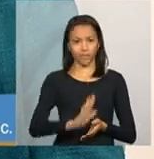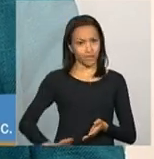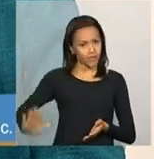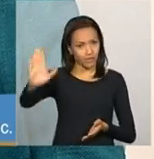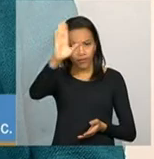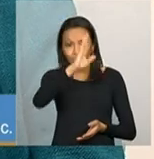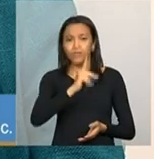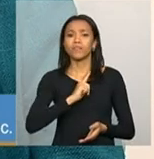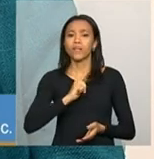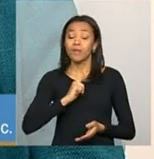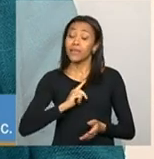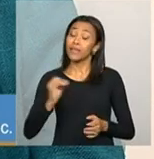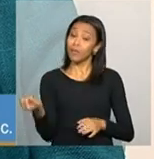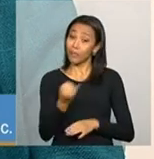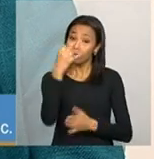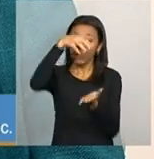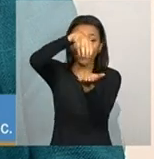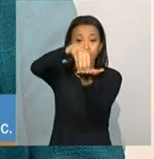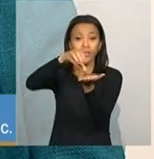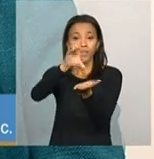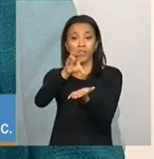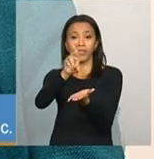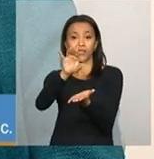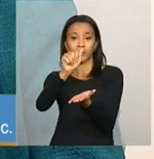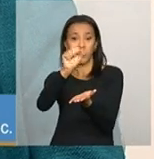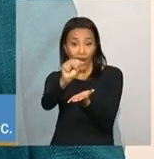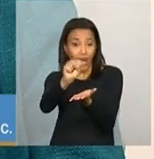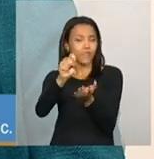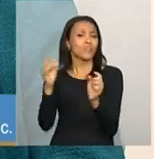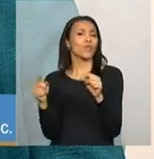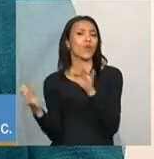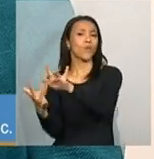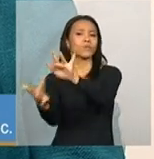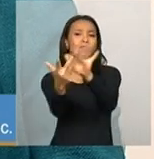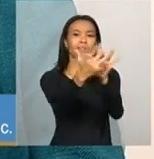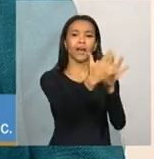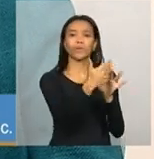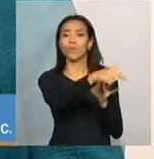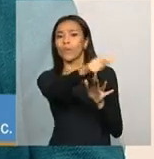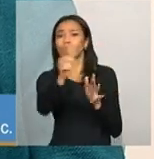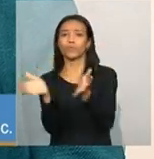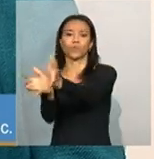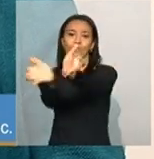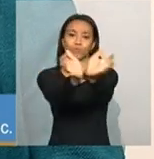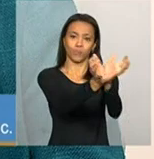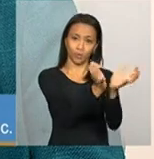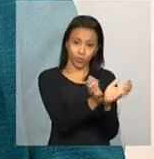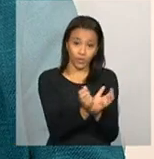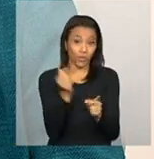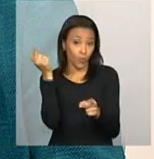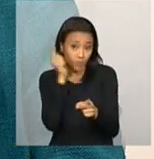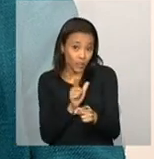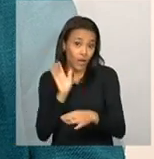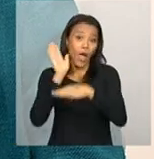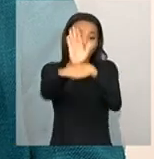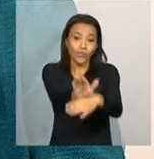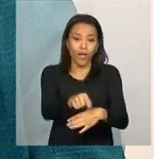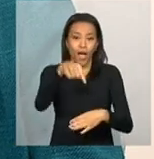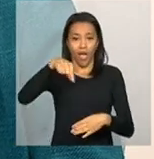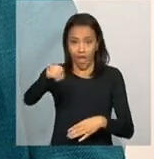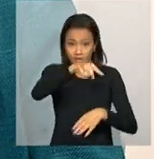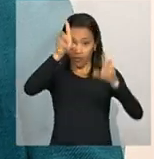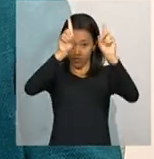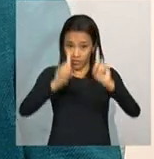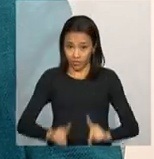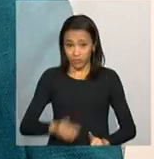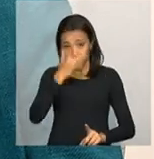que o CRAS, né, em articulação lá com os órgãos que alcançam essas pessoas em cada município, busquem, façam